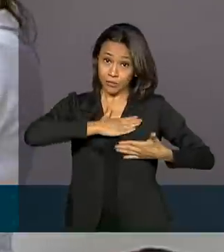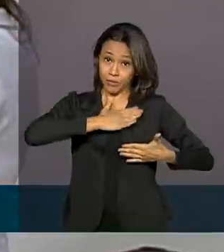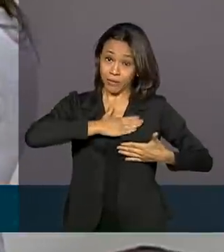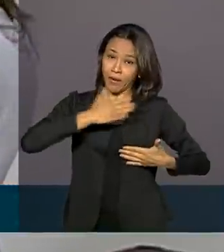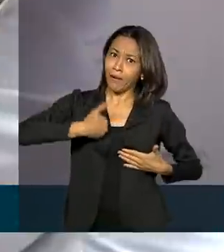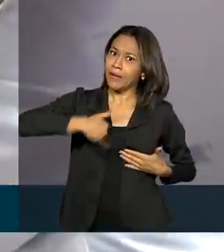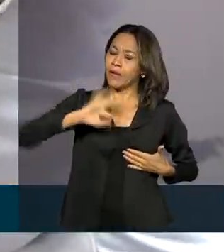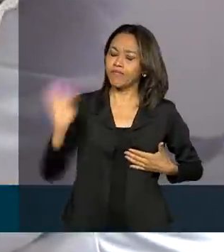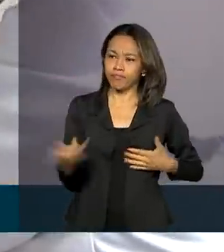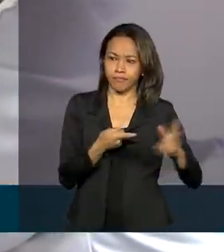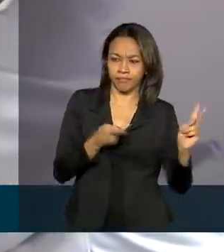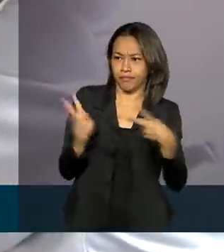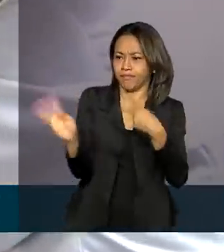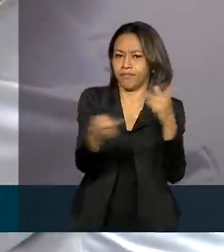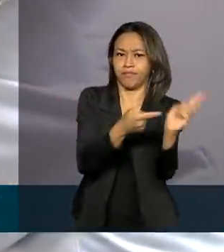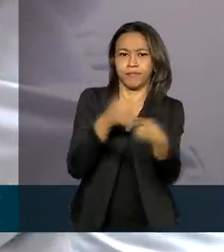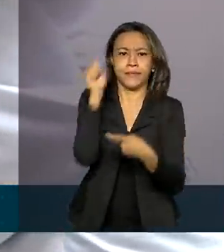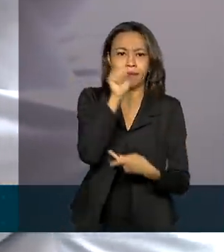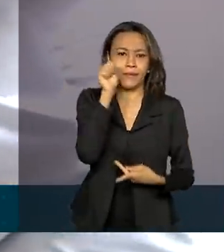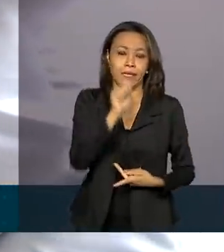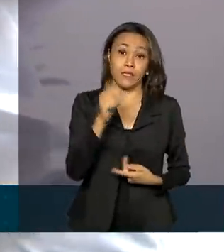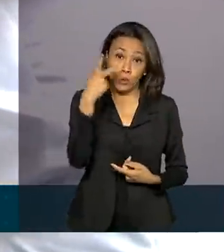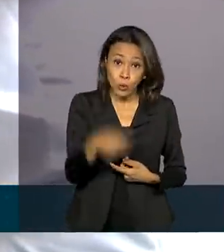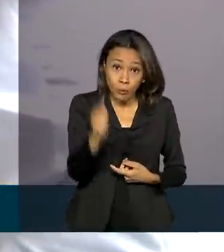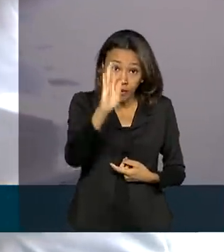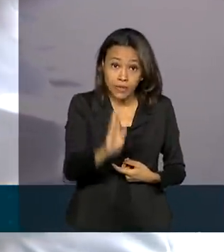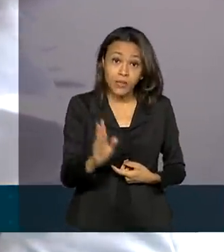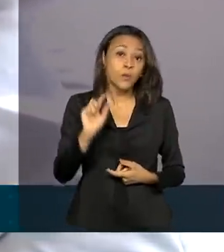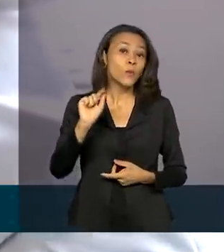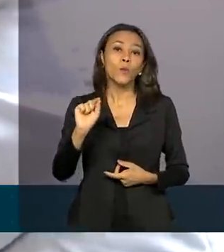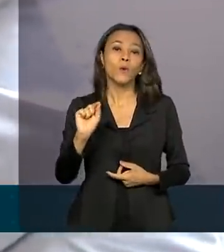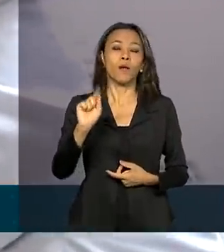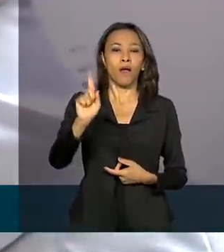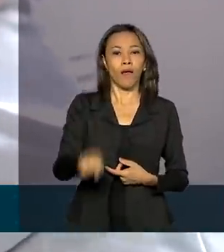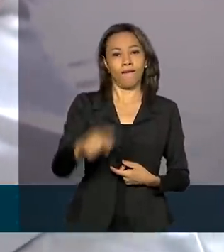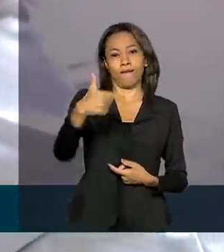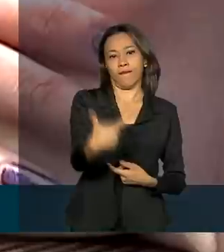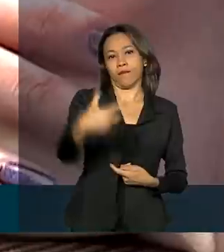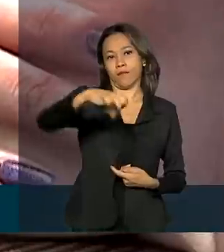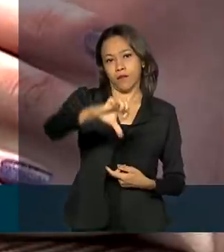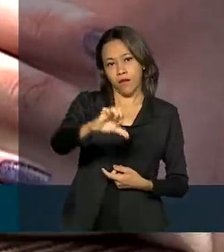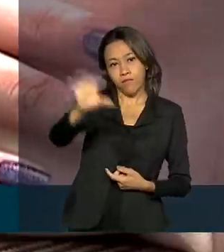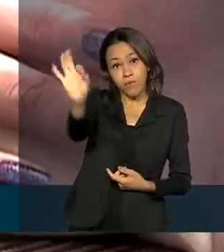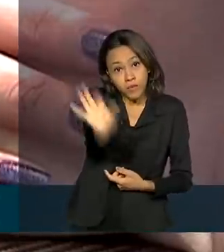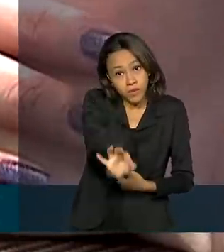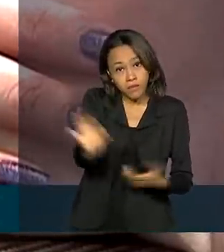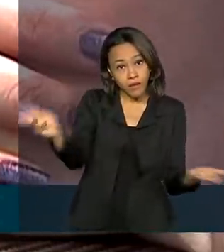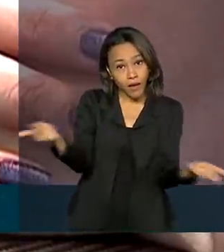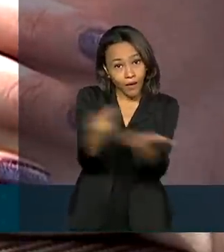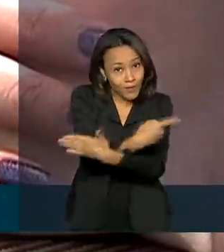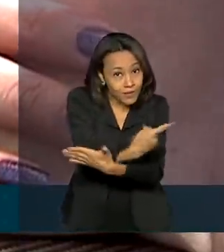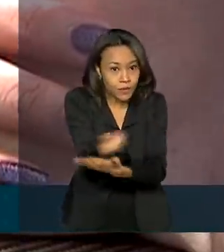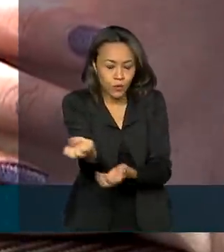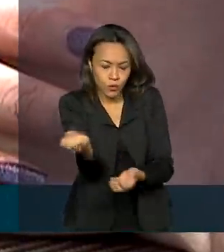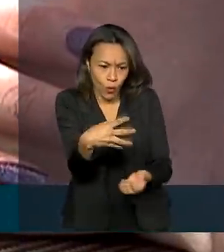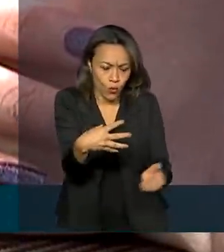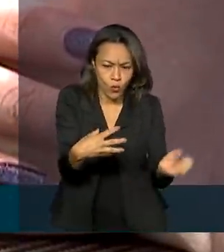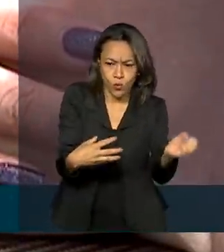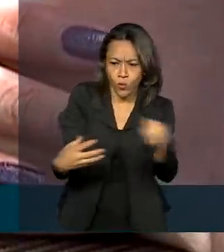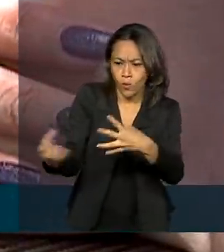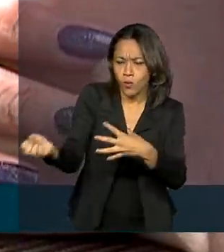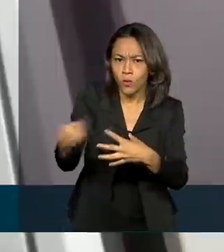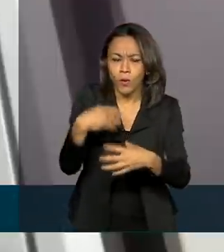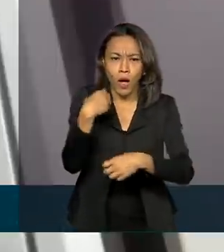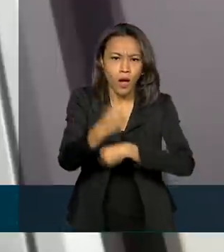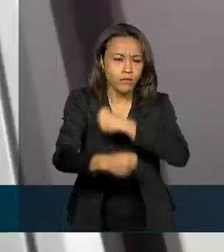comum entre as mulheres. No Brasil, corresponde a cerca de 29% dos casos novos de câncer